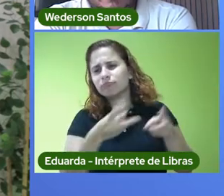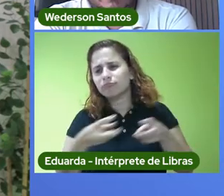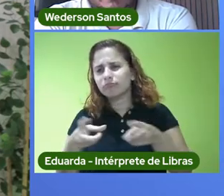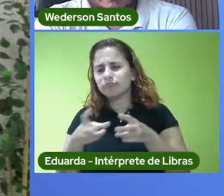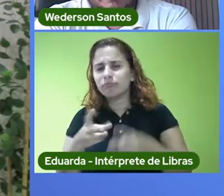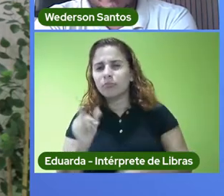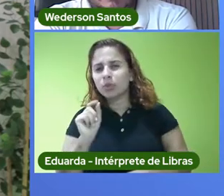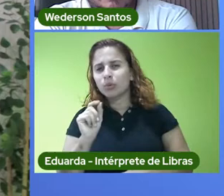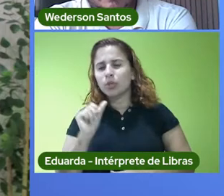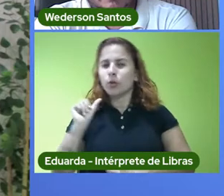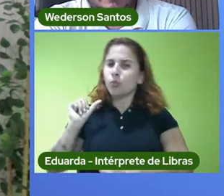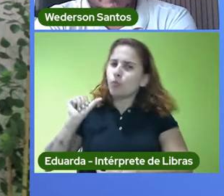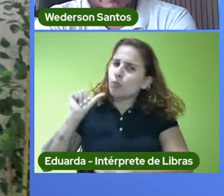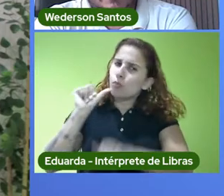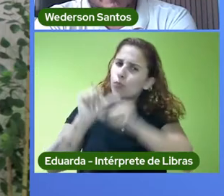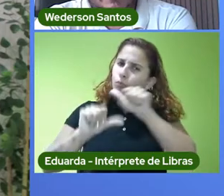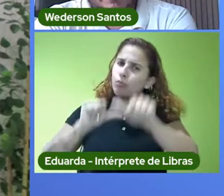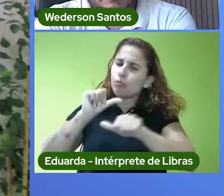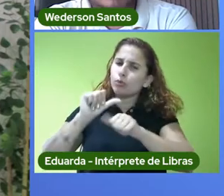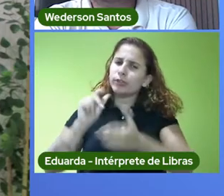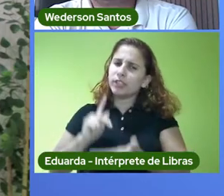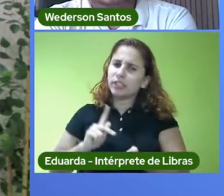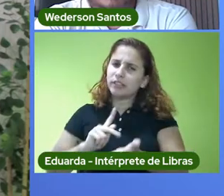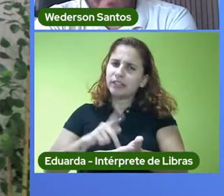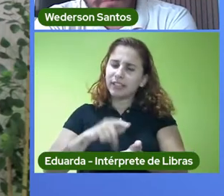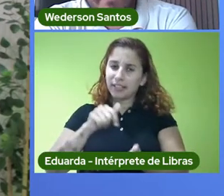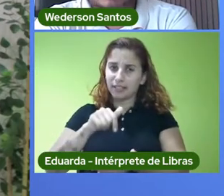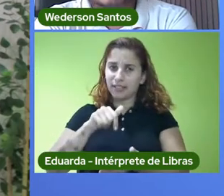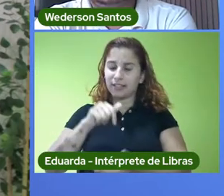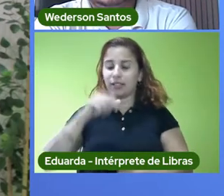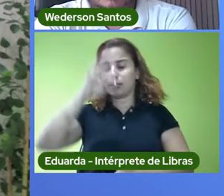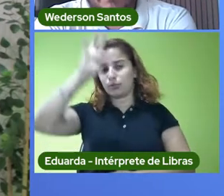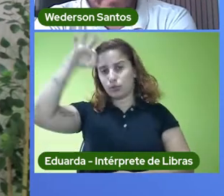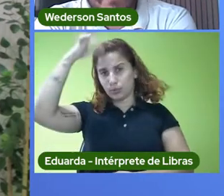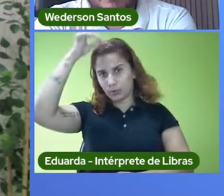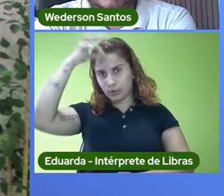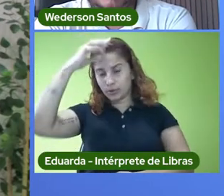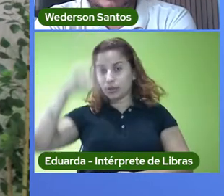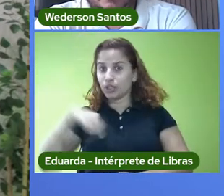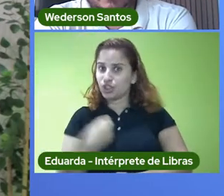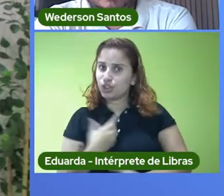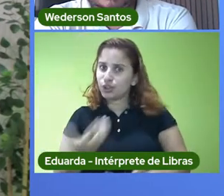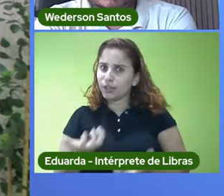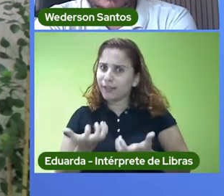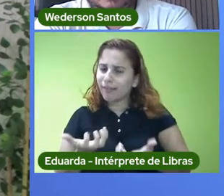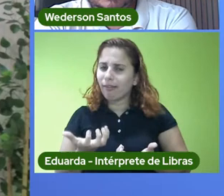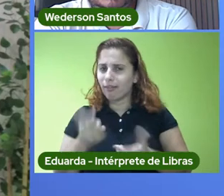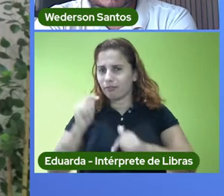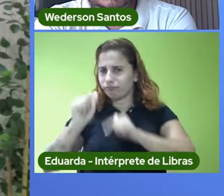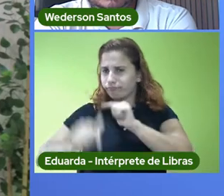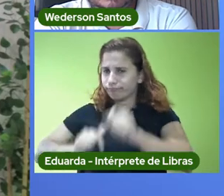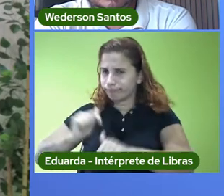transformar a realidade, sobretudo a realidade capixaba, que é a realidade que a gente quer atuar, né? Que a gente atua. Então,